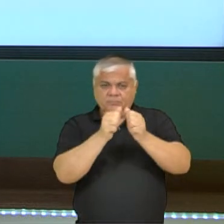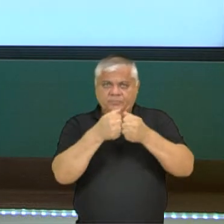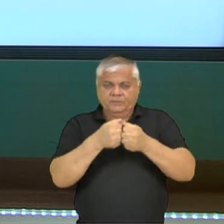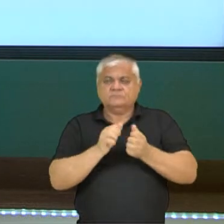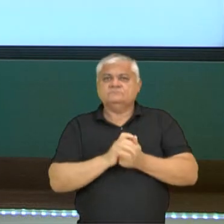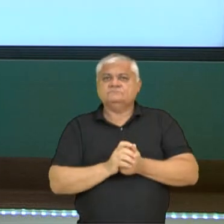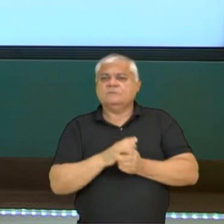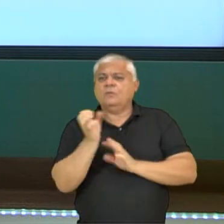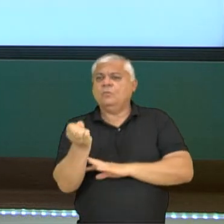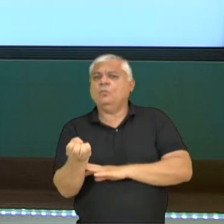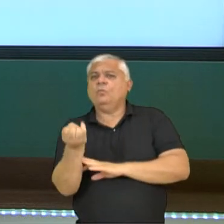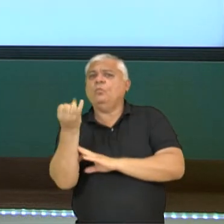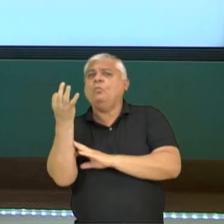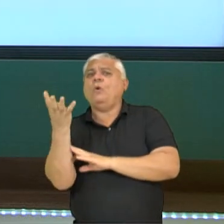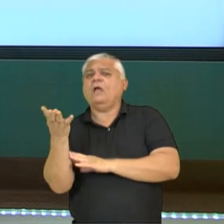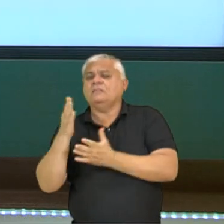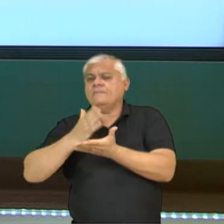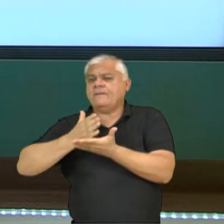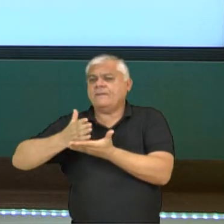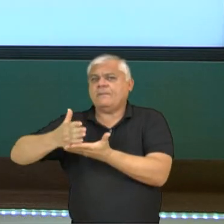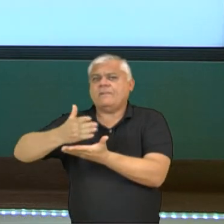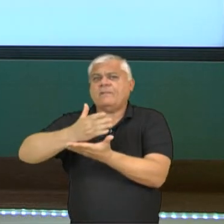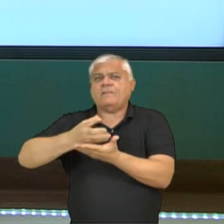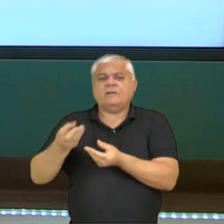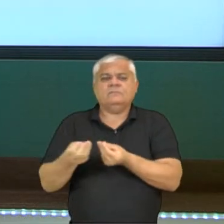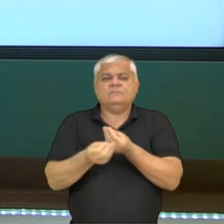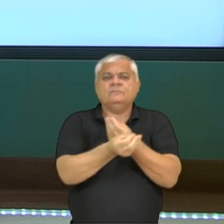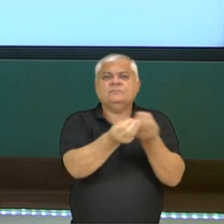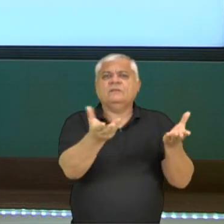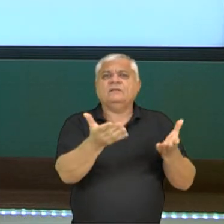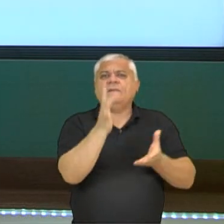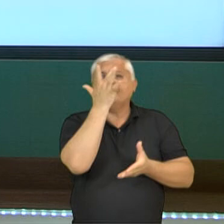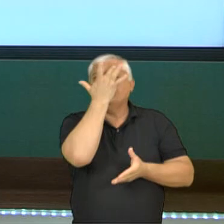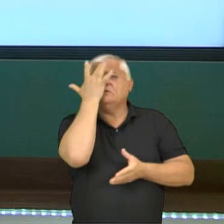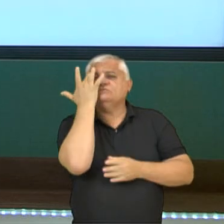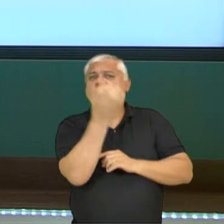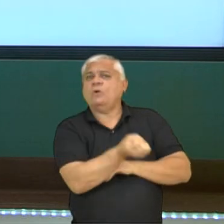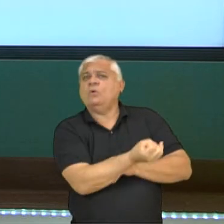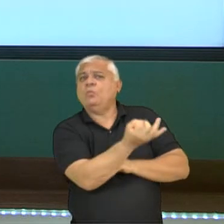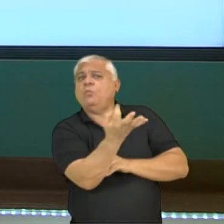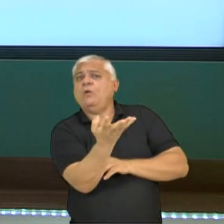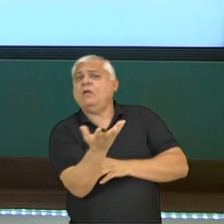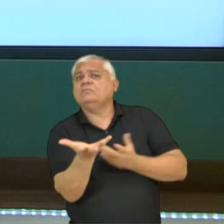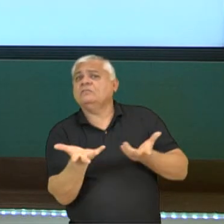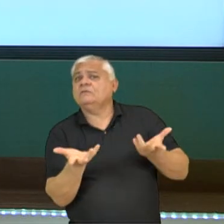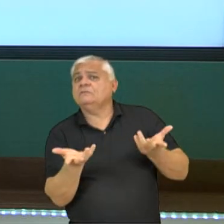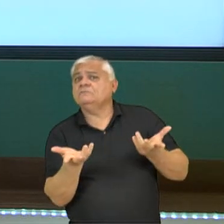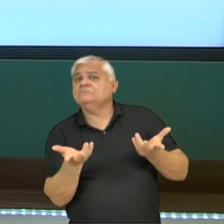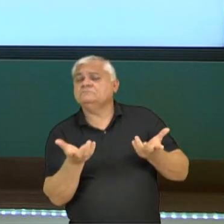quero saber qual é a quantidade de pessoas que esses 4 pães podem